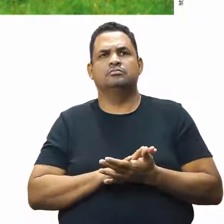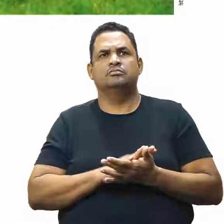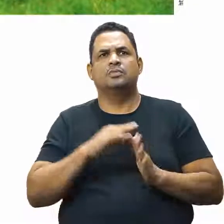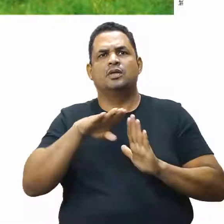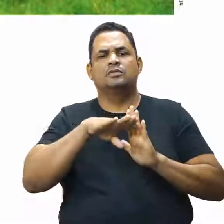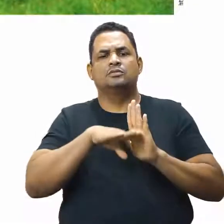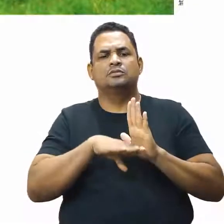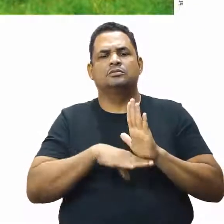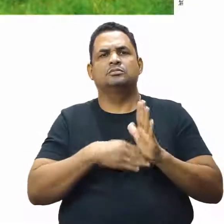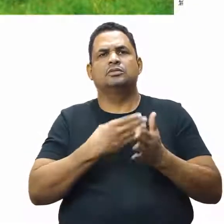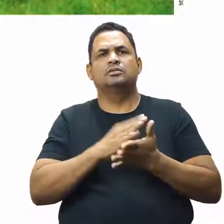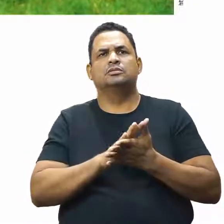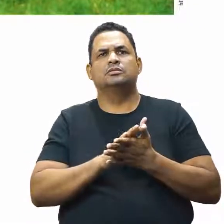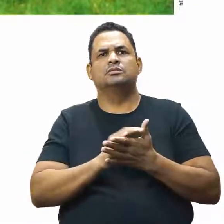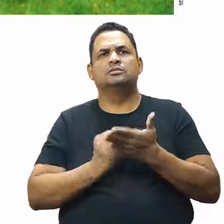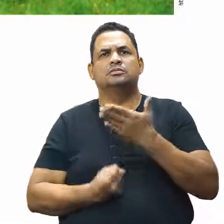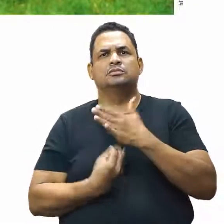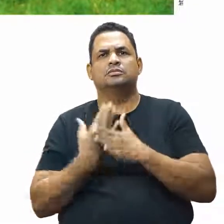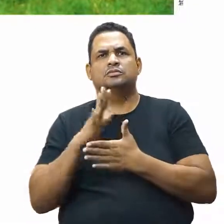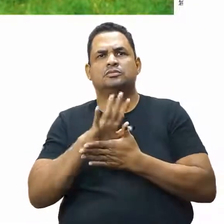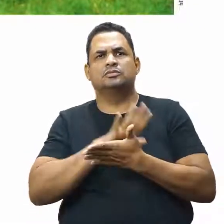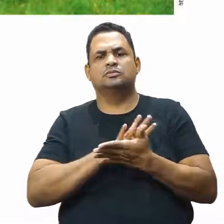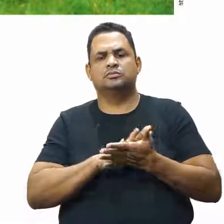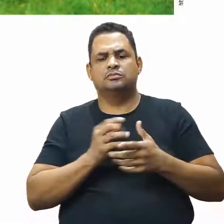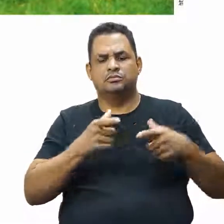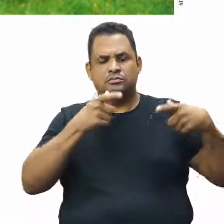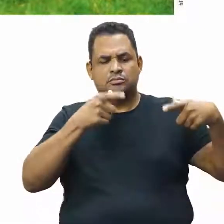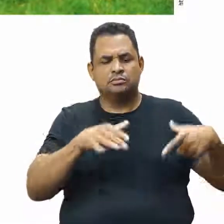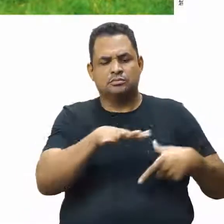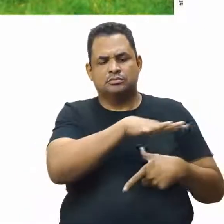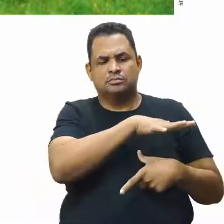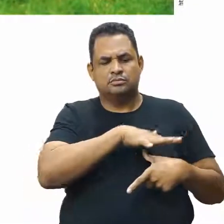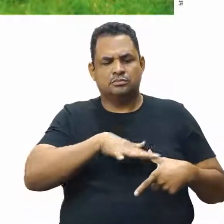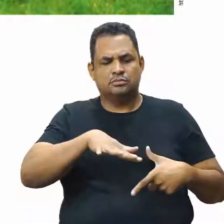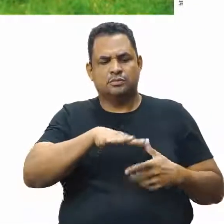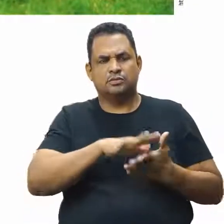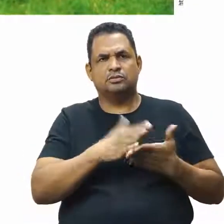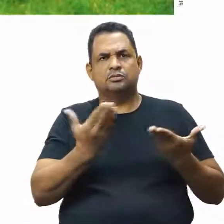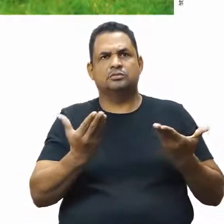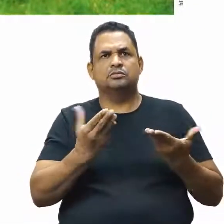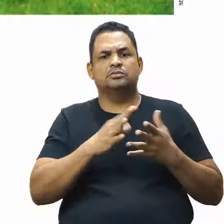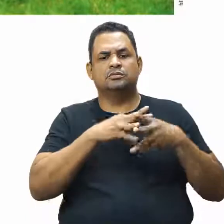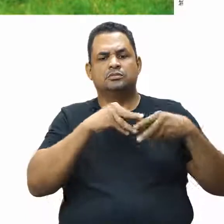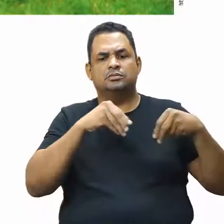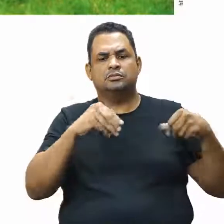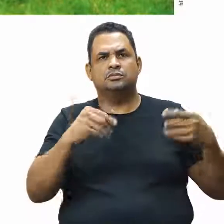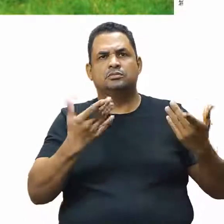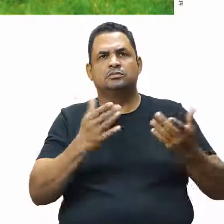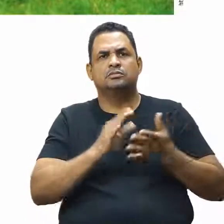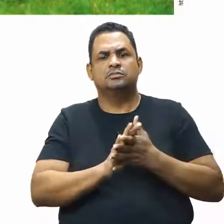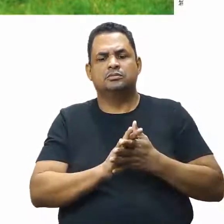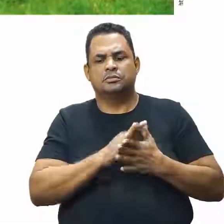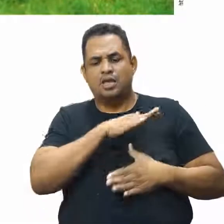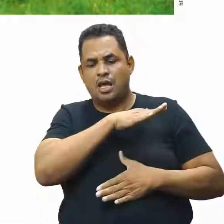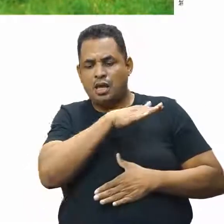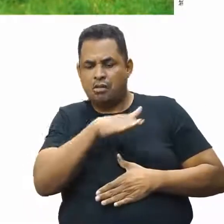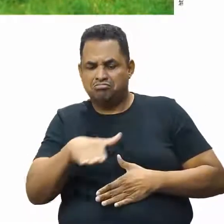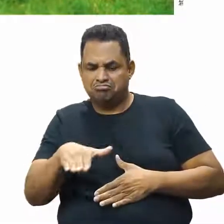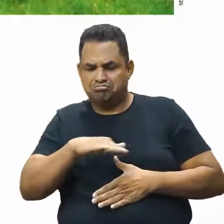ecológicos, nós temos essa classificação do quê? Localização da área geográfica, a topografia